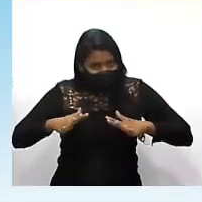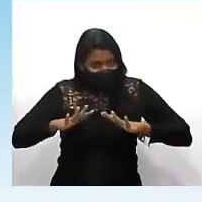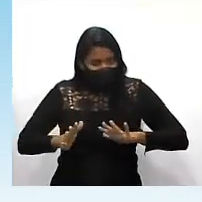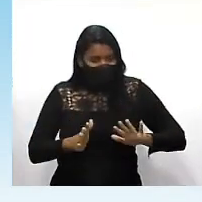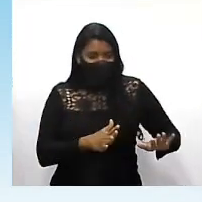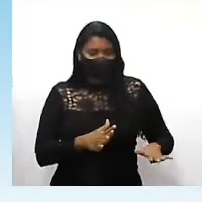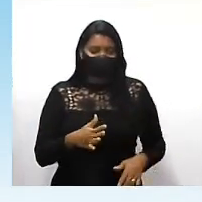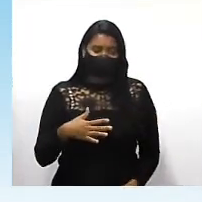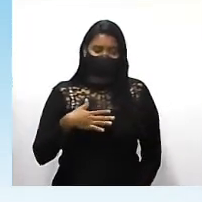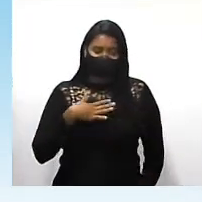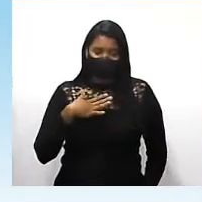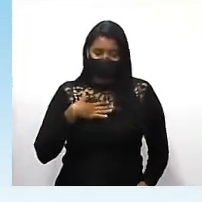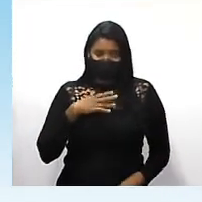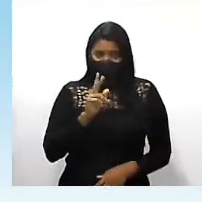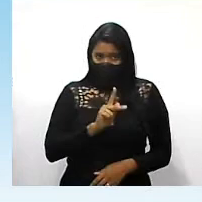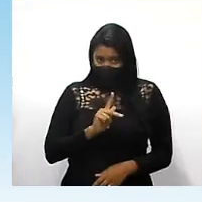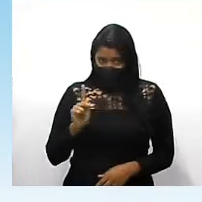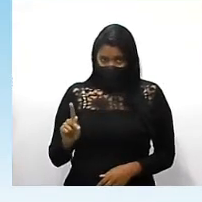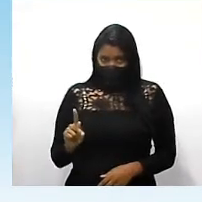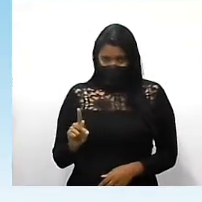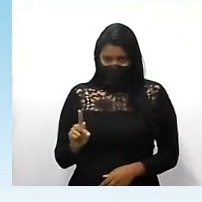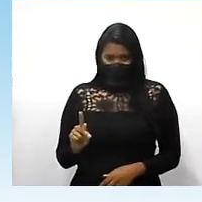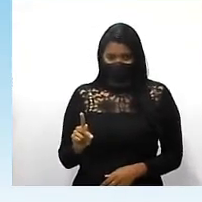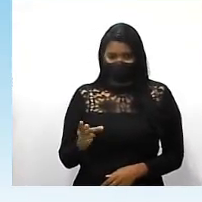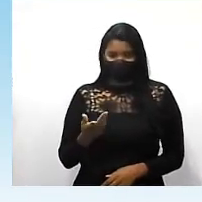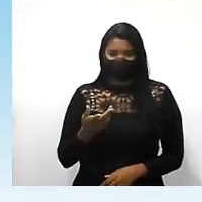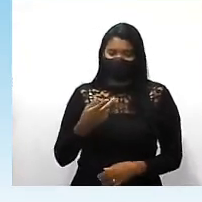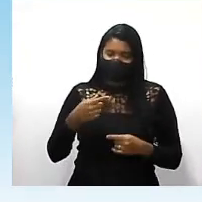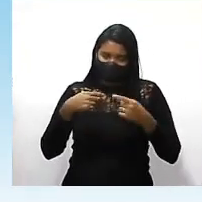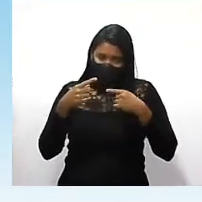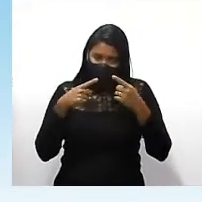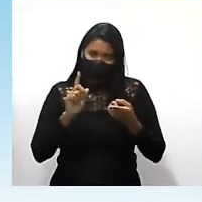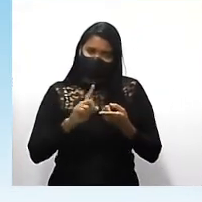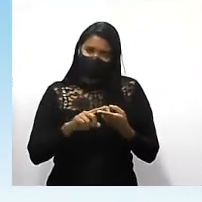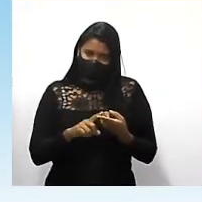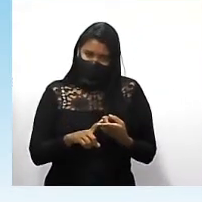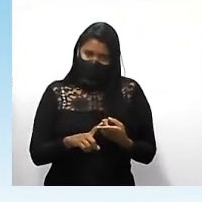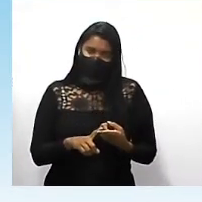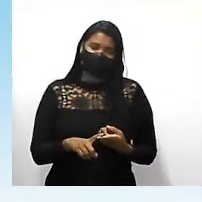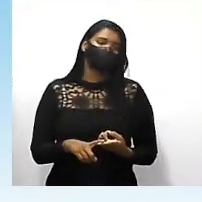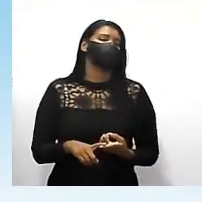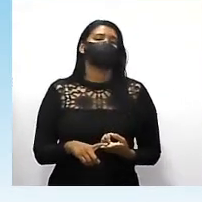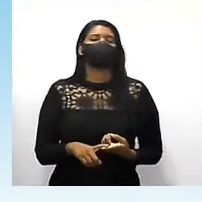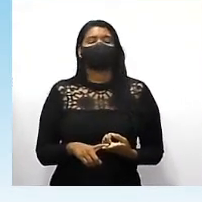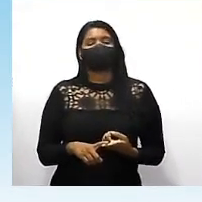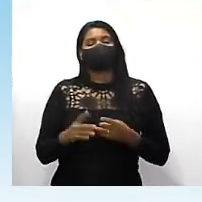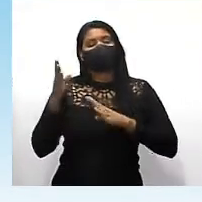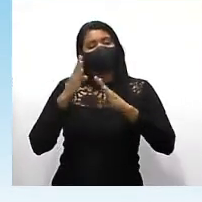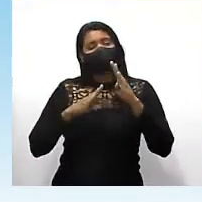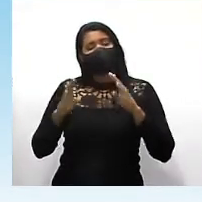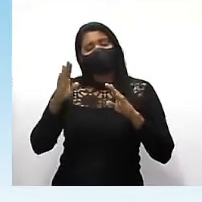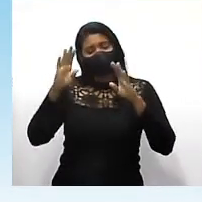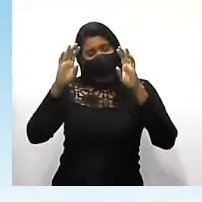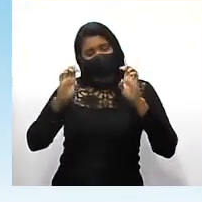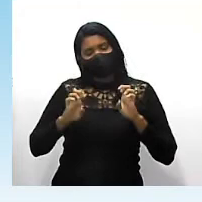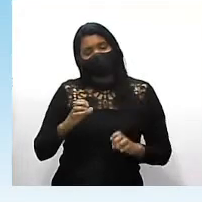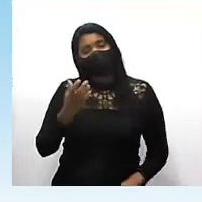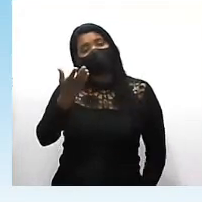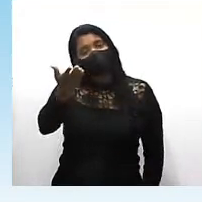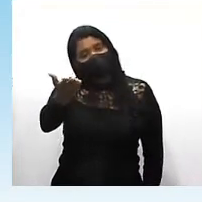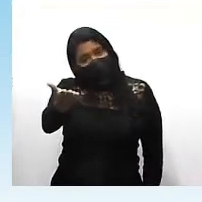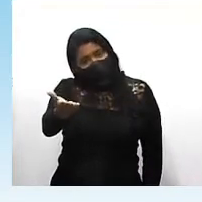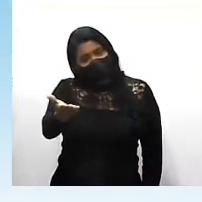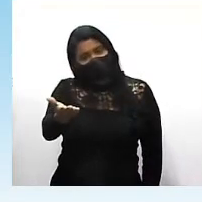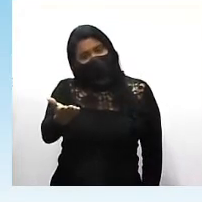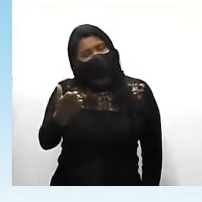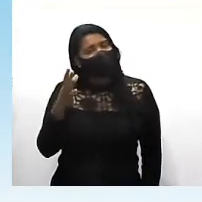Tanto eu, que sou aqui professor, que quero falar um pouquinho para você sobre essa questão da chamada bioética, quanto você que